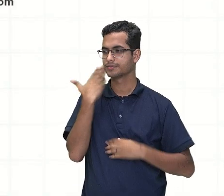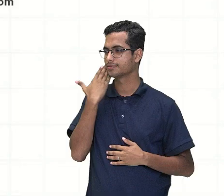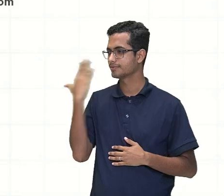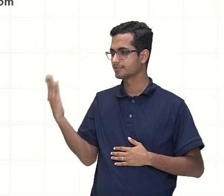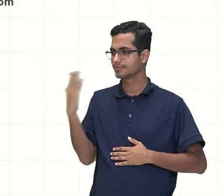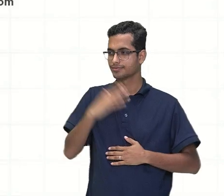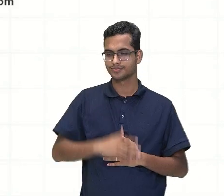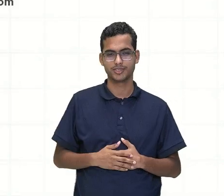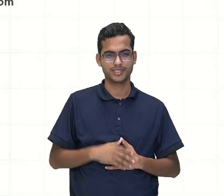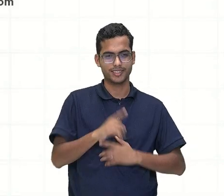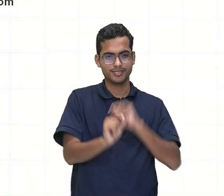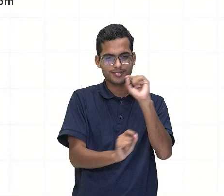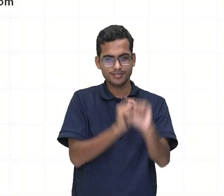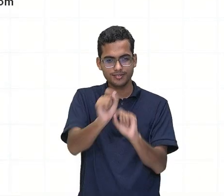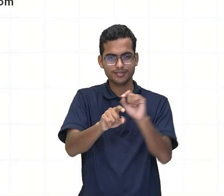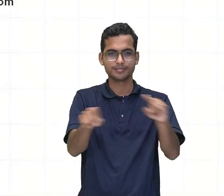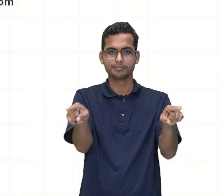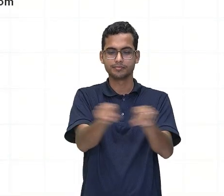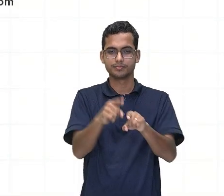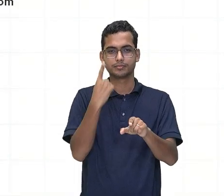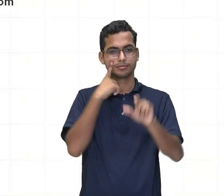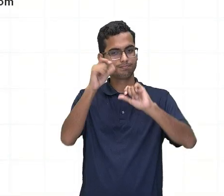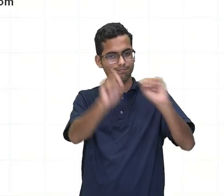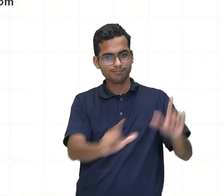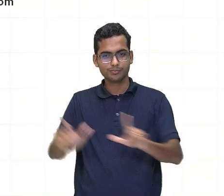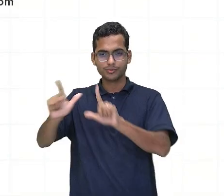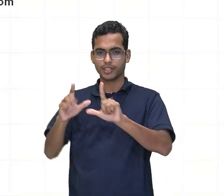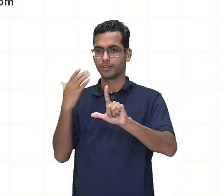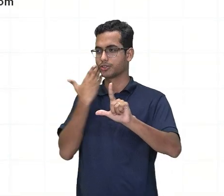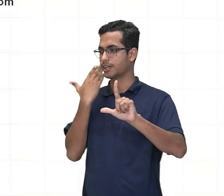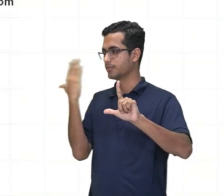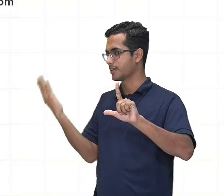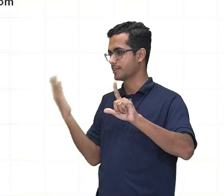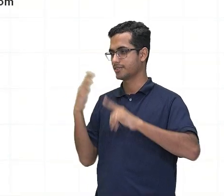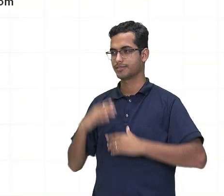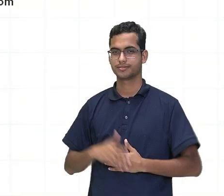sentido. Na próxima cartela, nós vamos ver o quê?